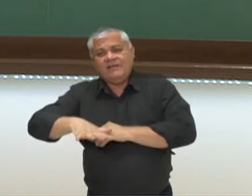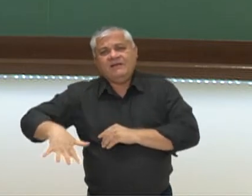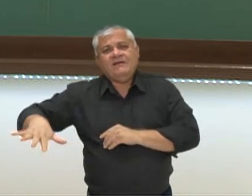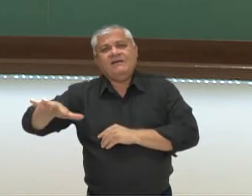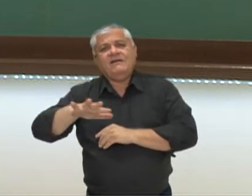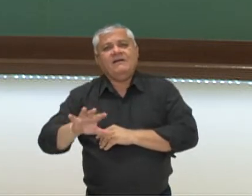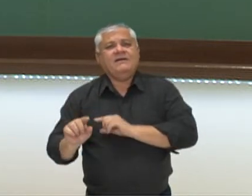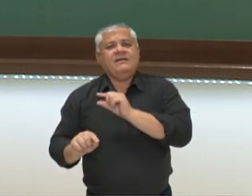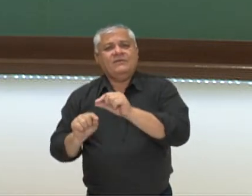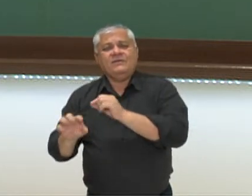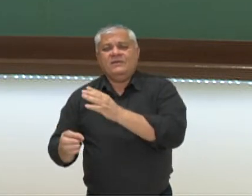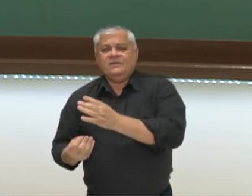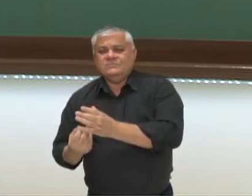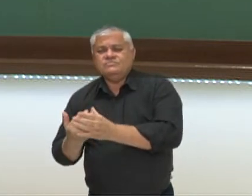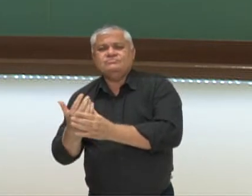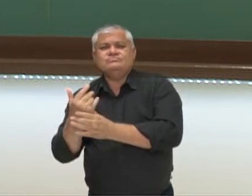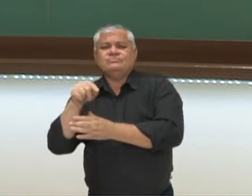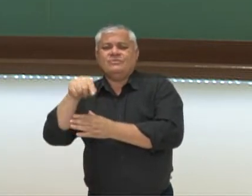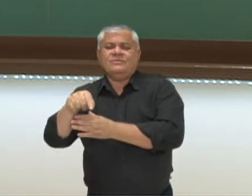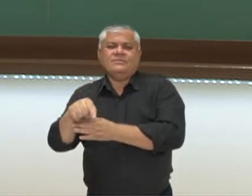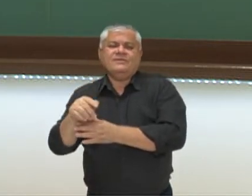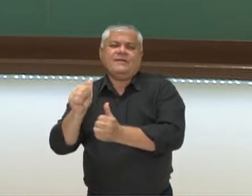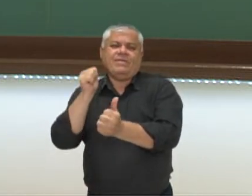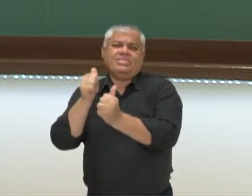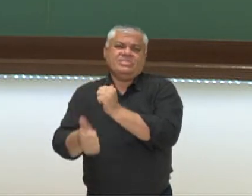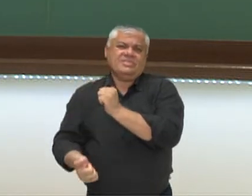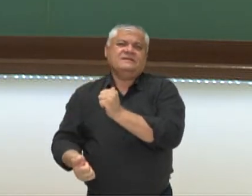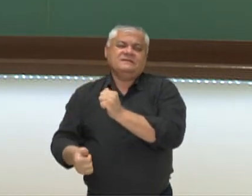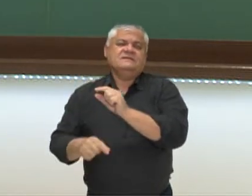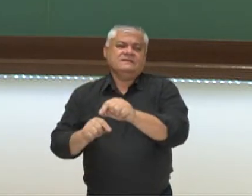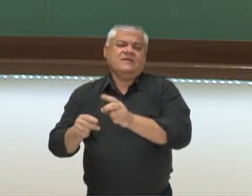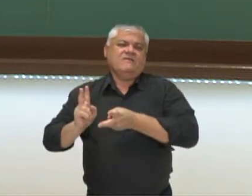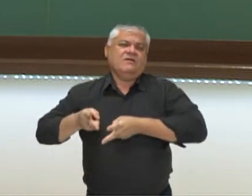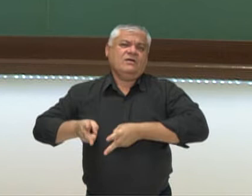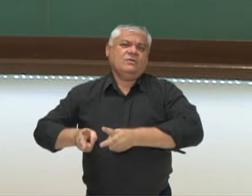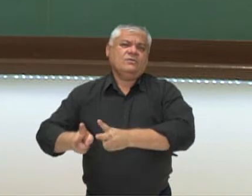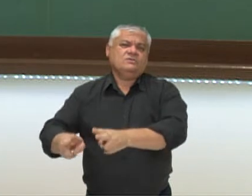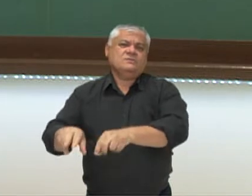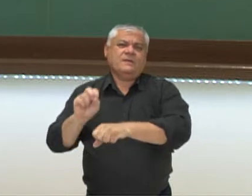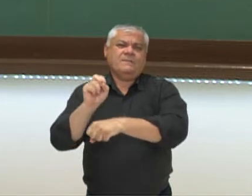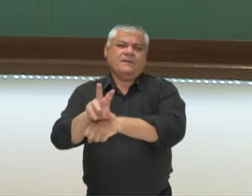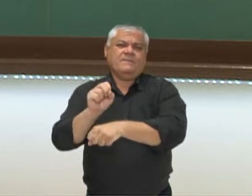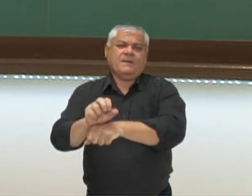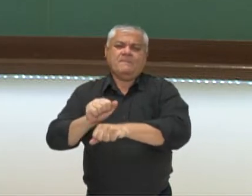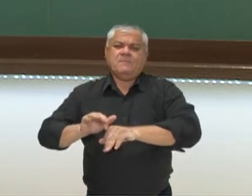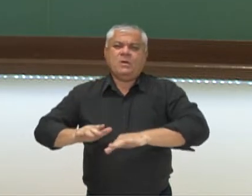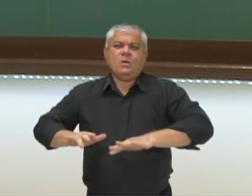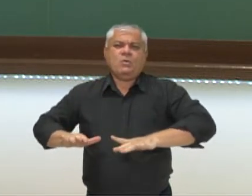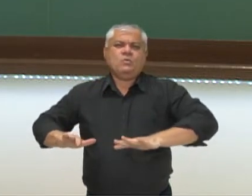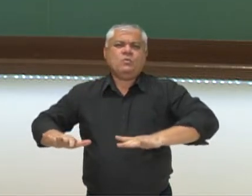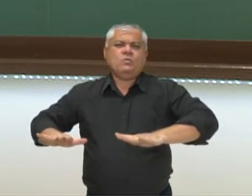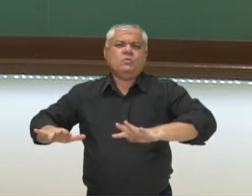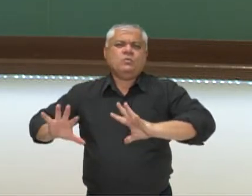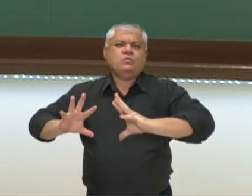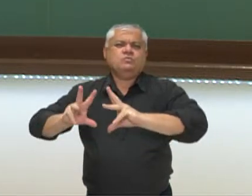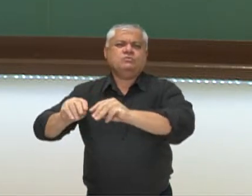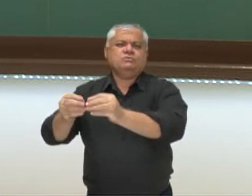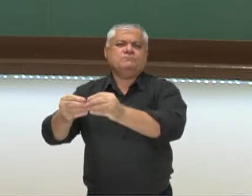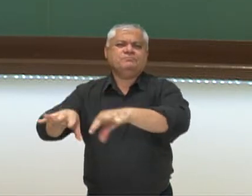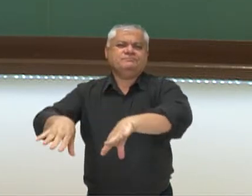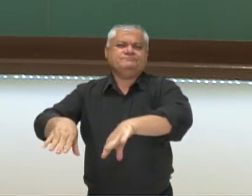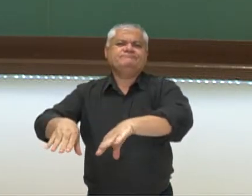onde os remanescentes dessas atividades permanecem ali e que vão contaminar toda essa bacia hidrográfica e